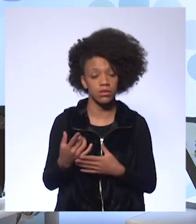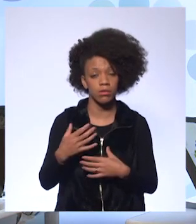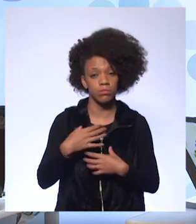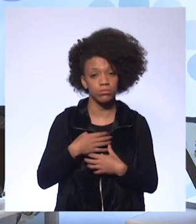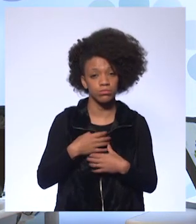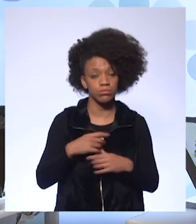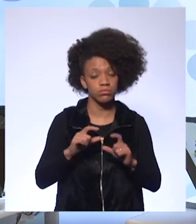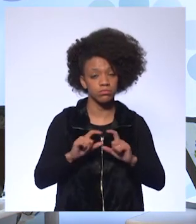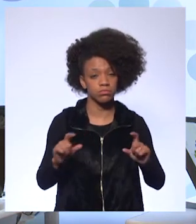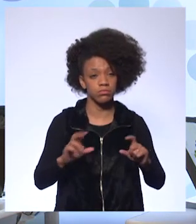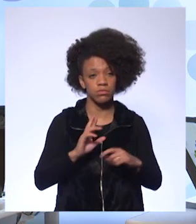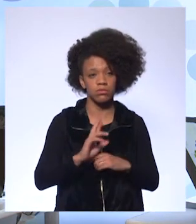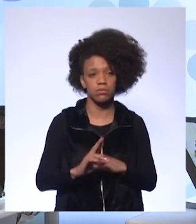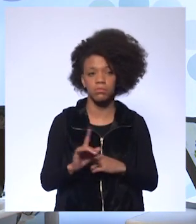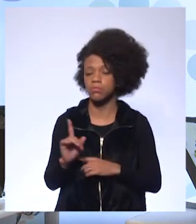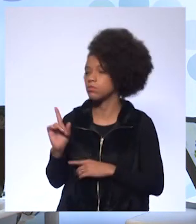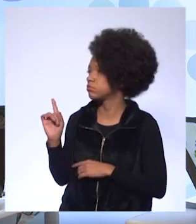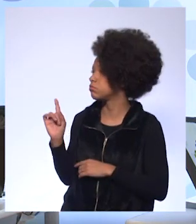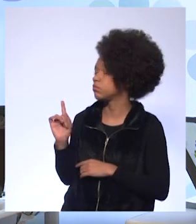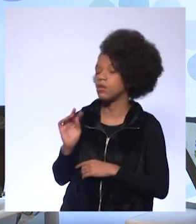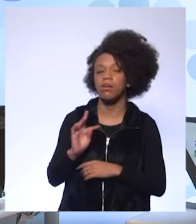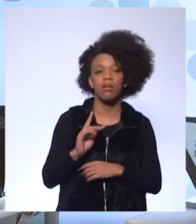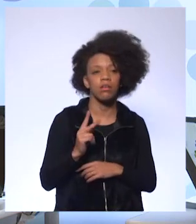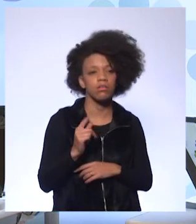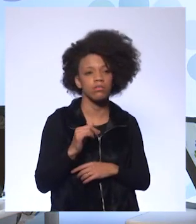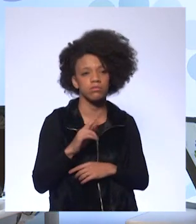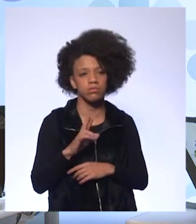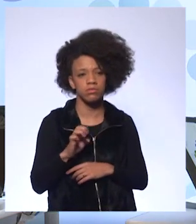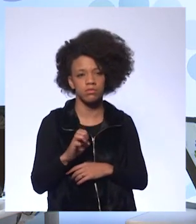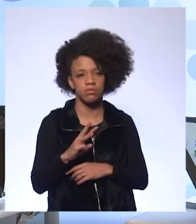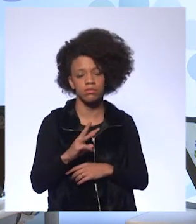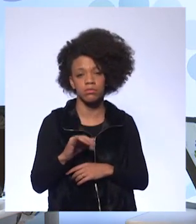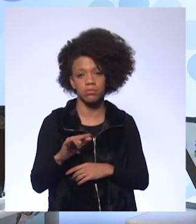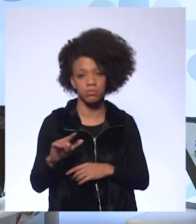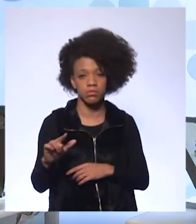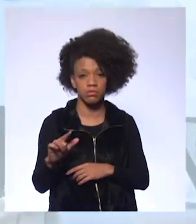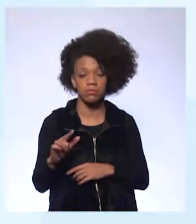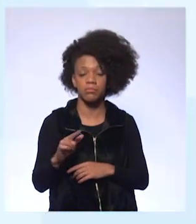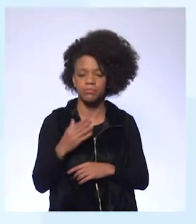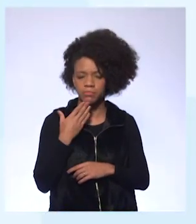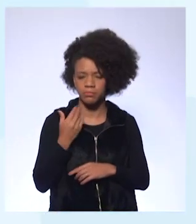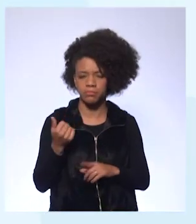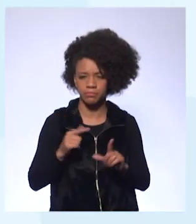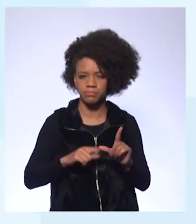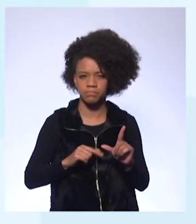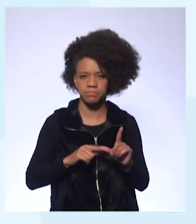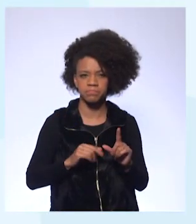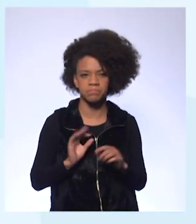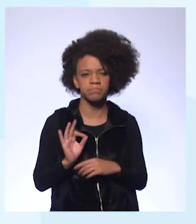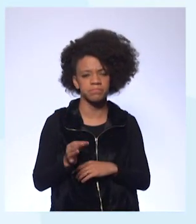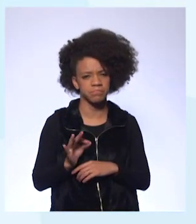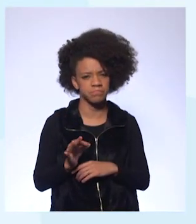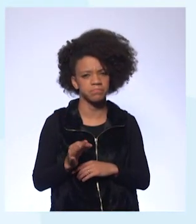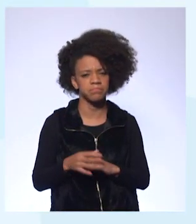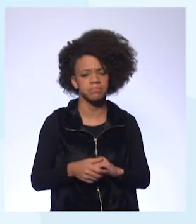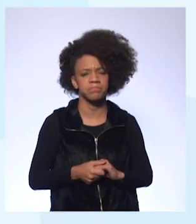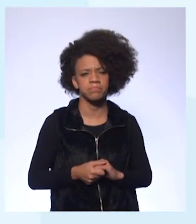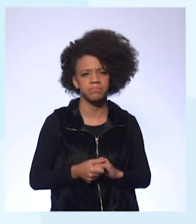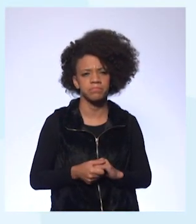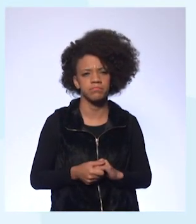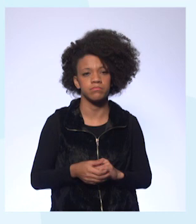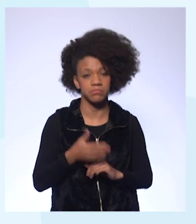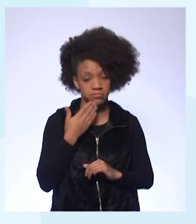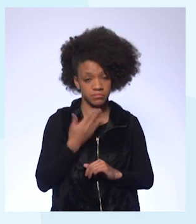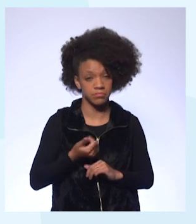haverá there Will o melhor o leite agora em Derby ai não souber